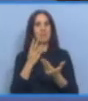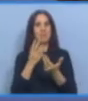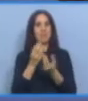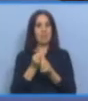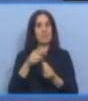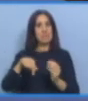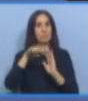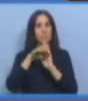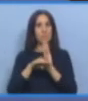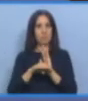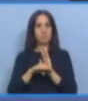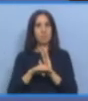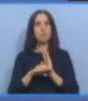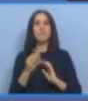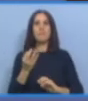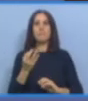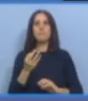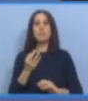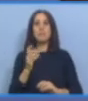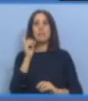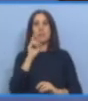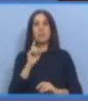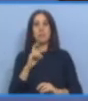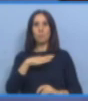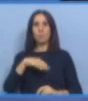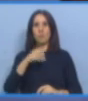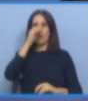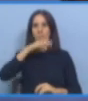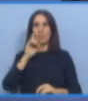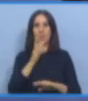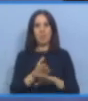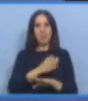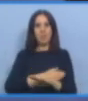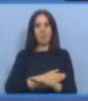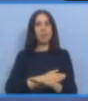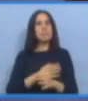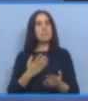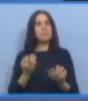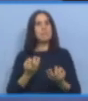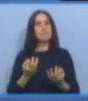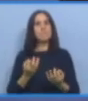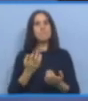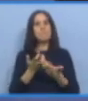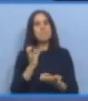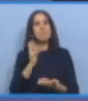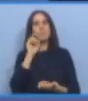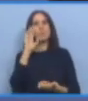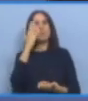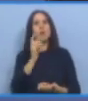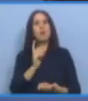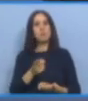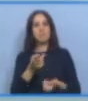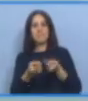neste programa, de facto, nas vésperas do Dia Mundial do Ambiente. E começamos por aí a relevância e a importância que tem